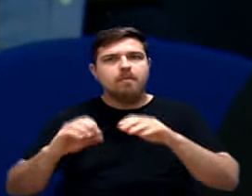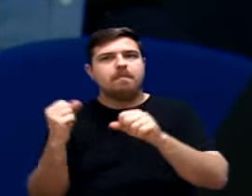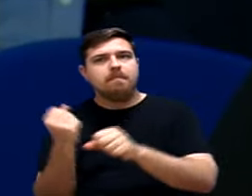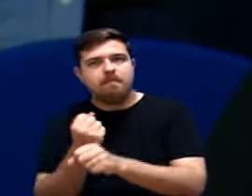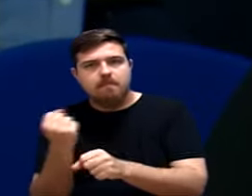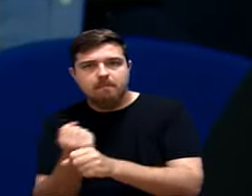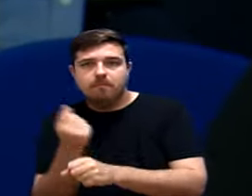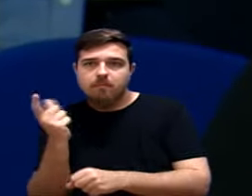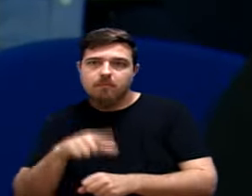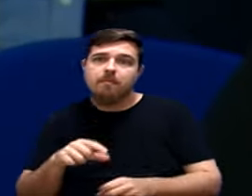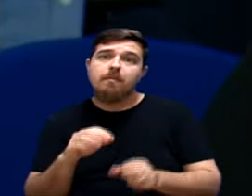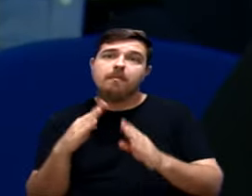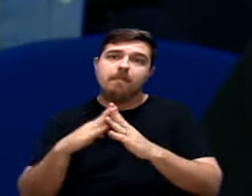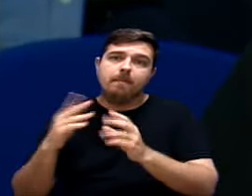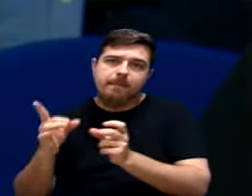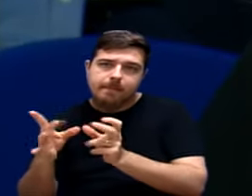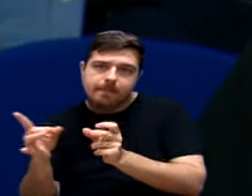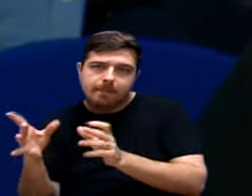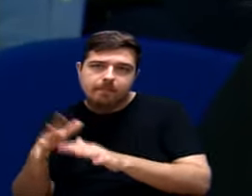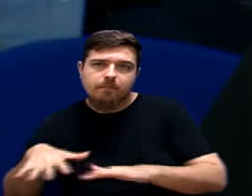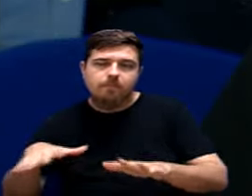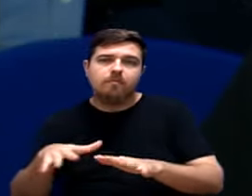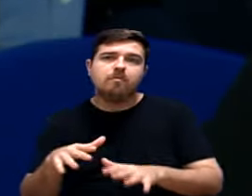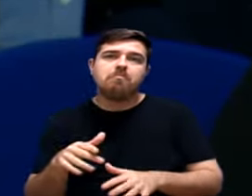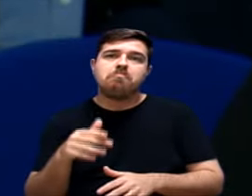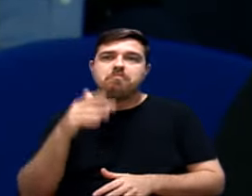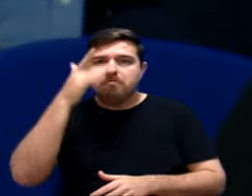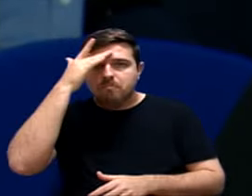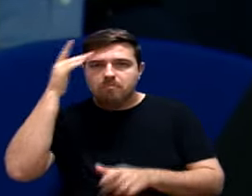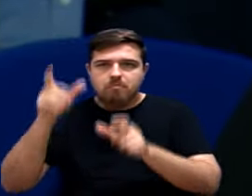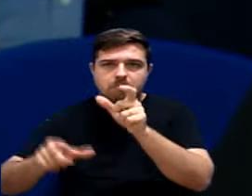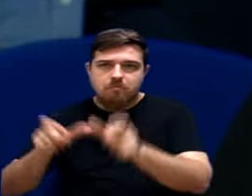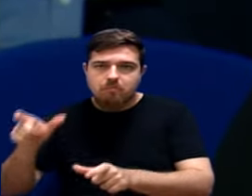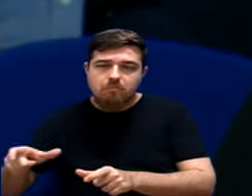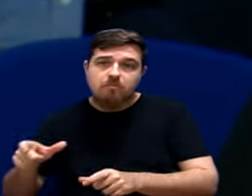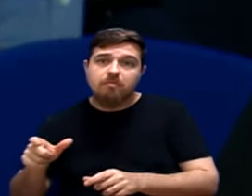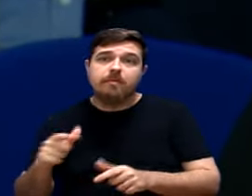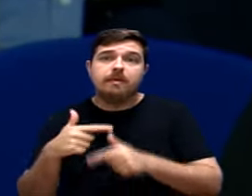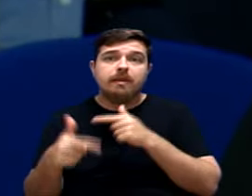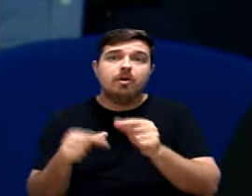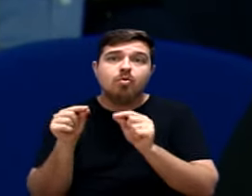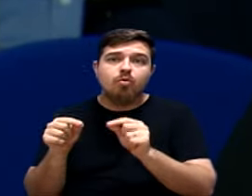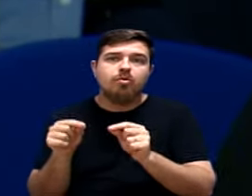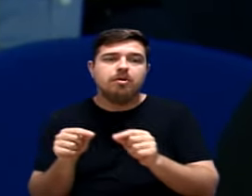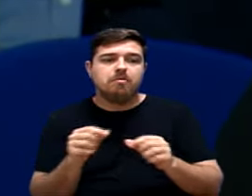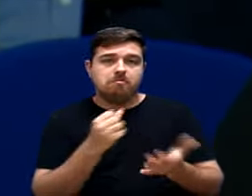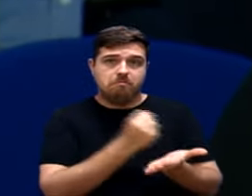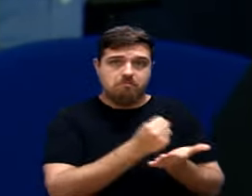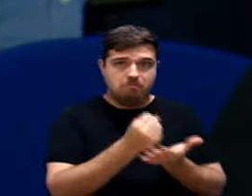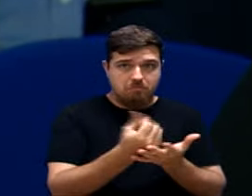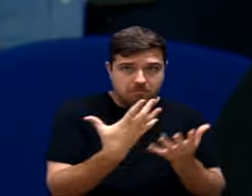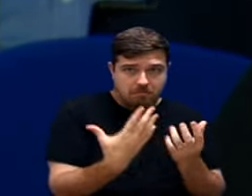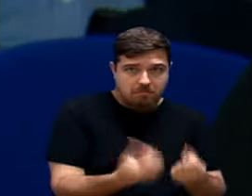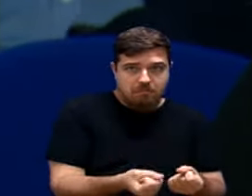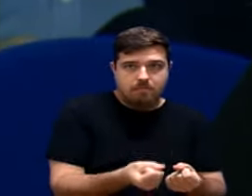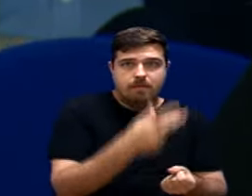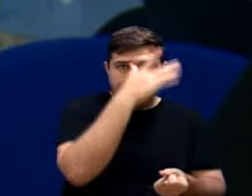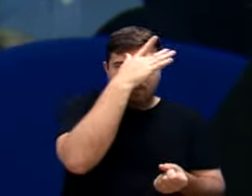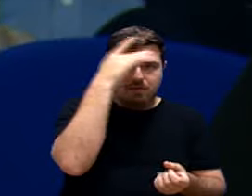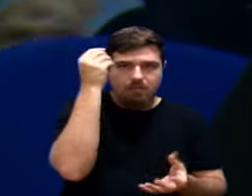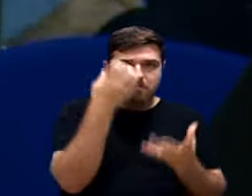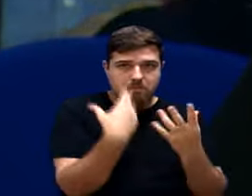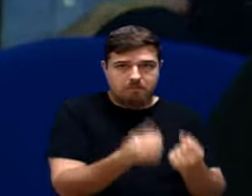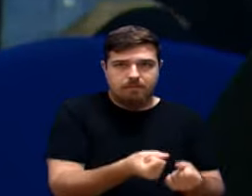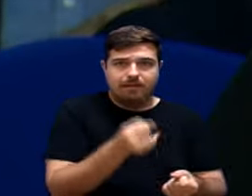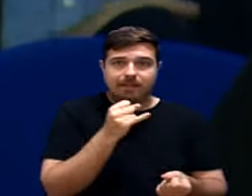construtoras quanto as imobiliárias e os corretores de imóveis só trabalham em cima de documentação aprovada Então se tem empreendimento em